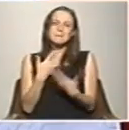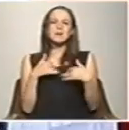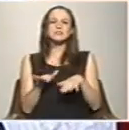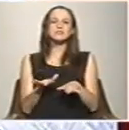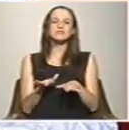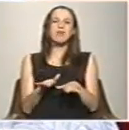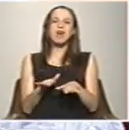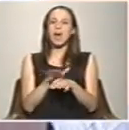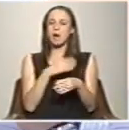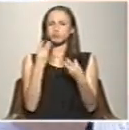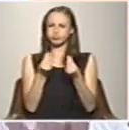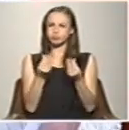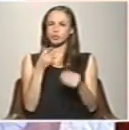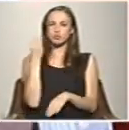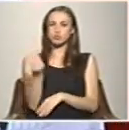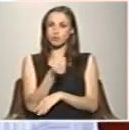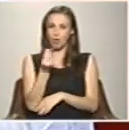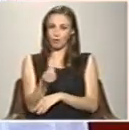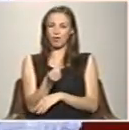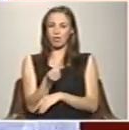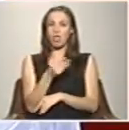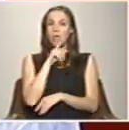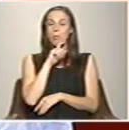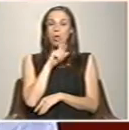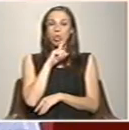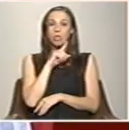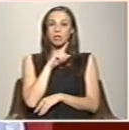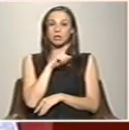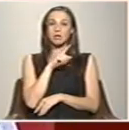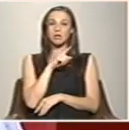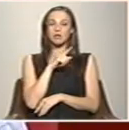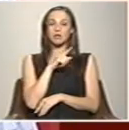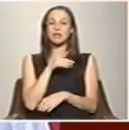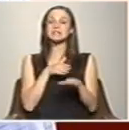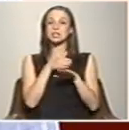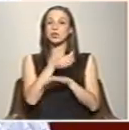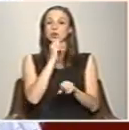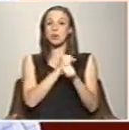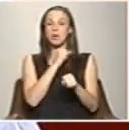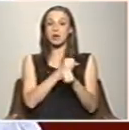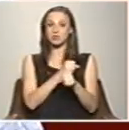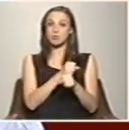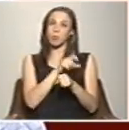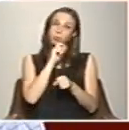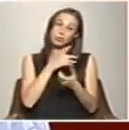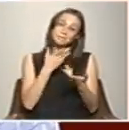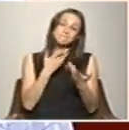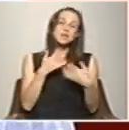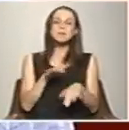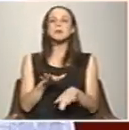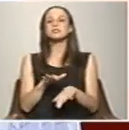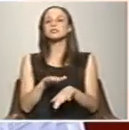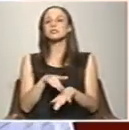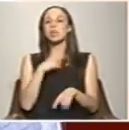facto, muito jovem que queria ter lugar ao trabalho, acesso ao trabalho, e também há muitos idosos que já